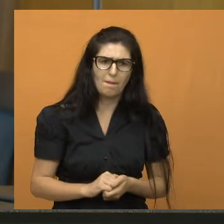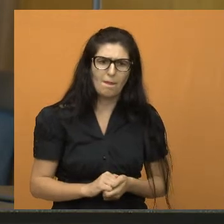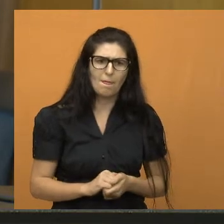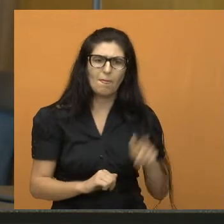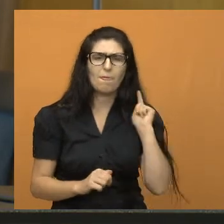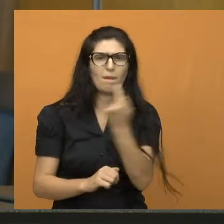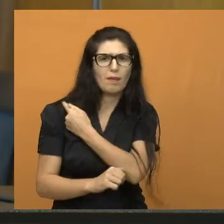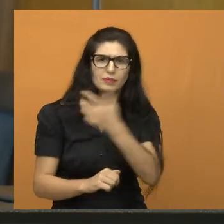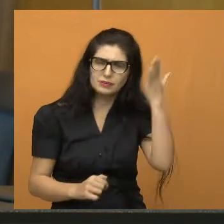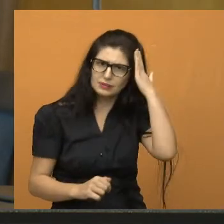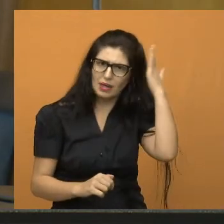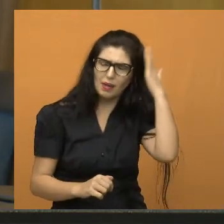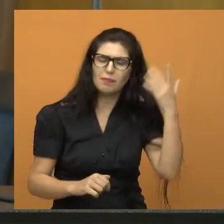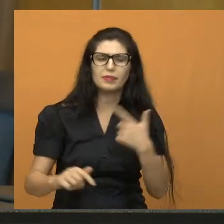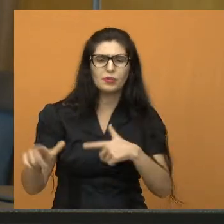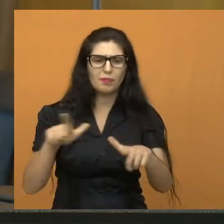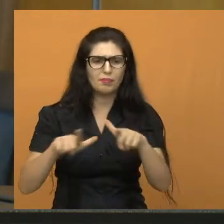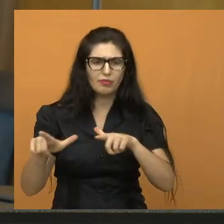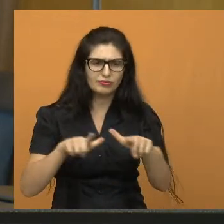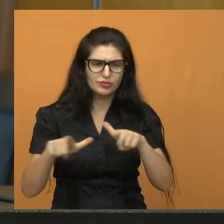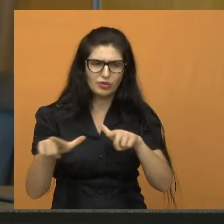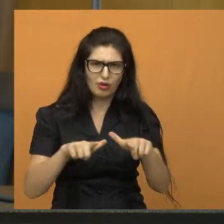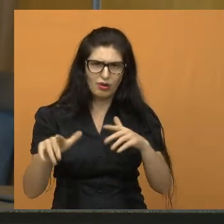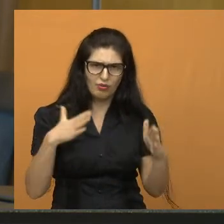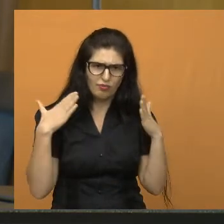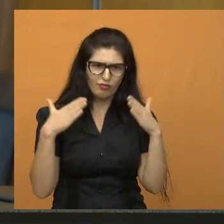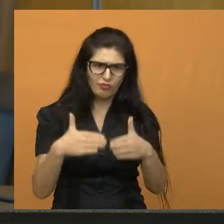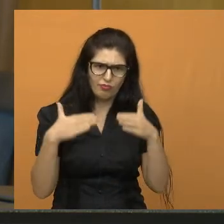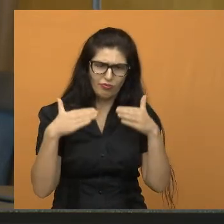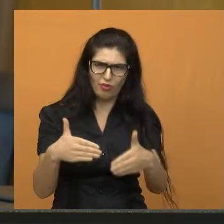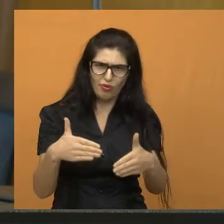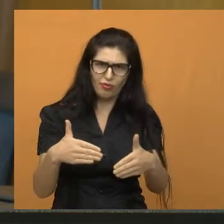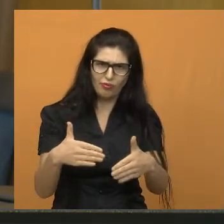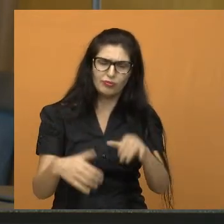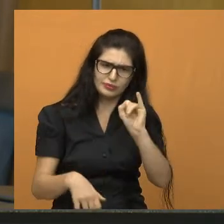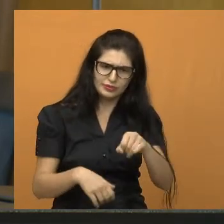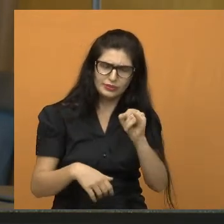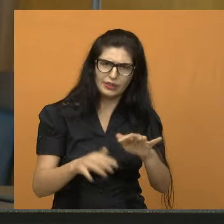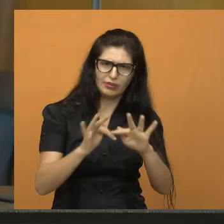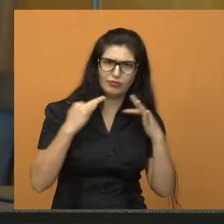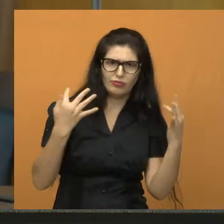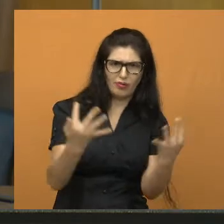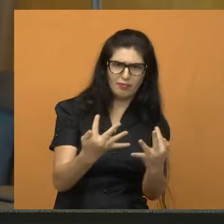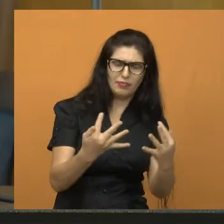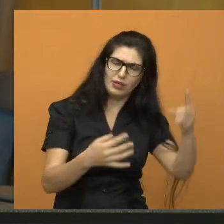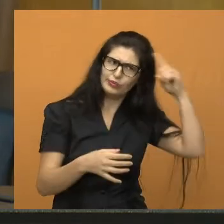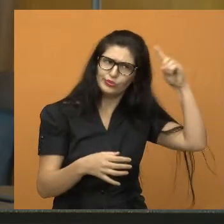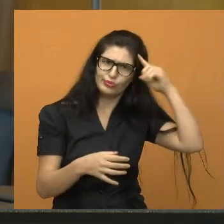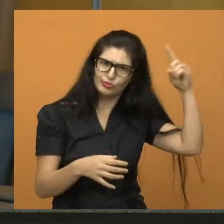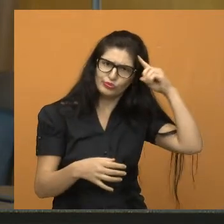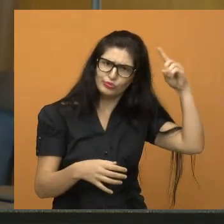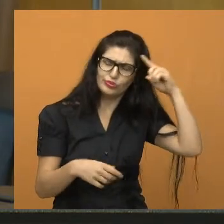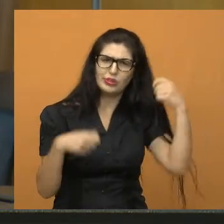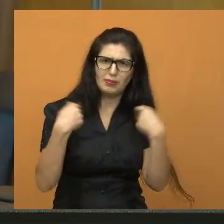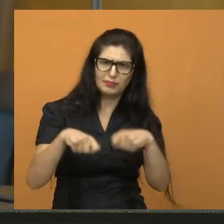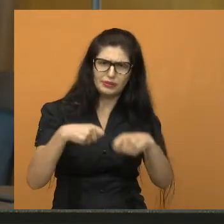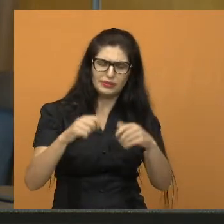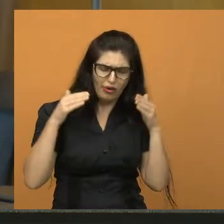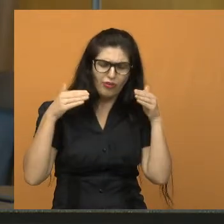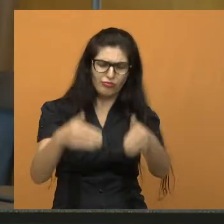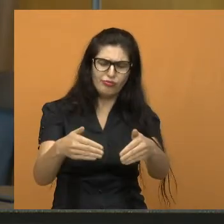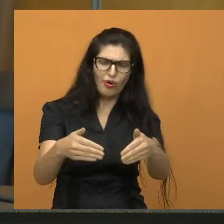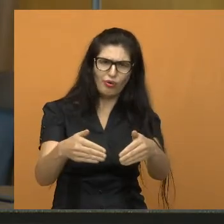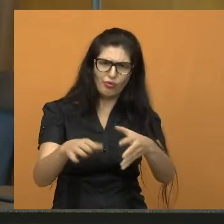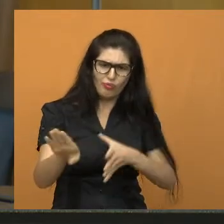viés profissional, nós precisamos sim instituir dentro das nossas famílias e do nosso cotidiano a cultura da paz,